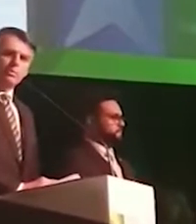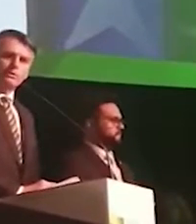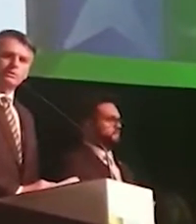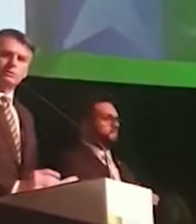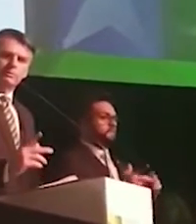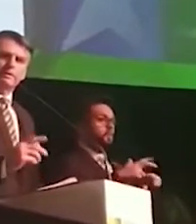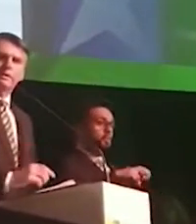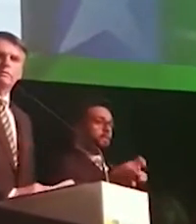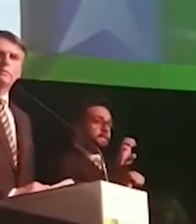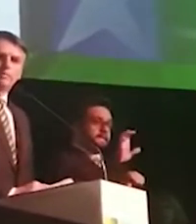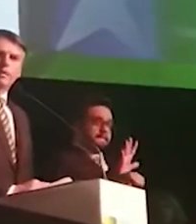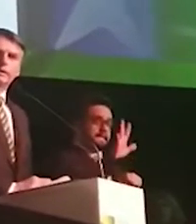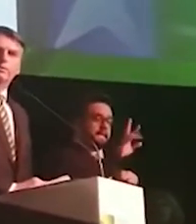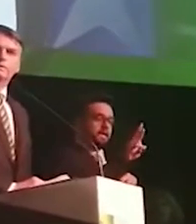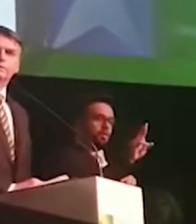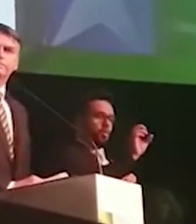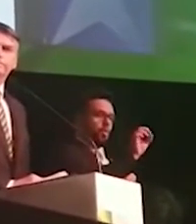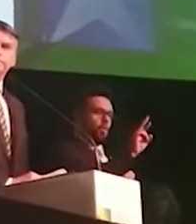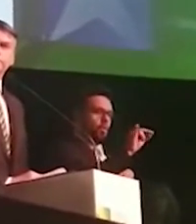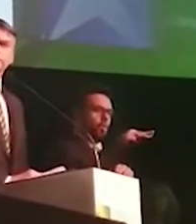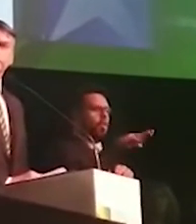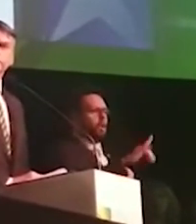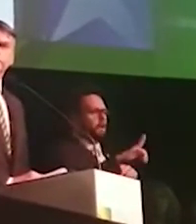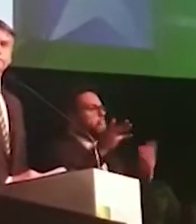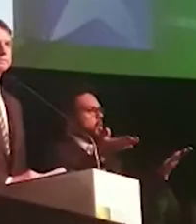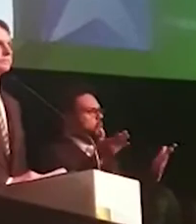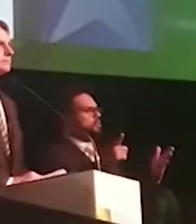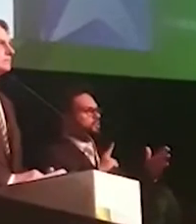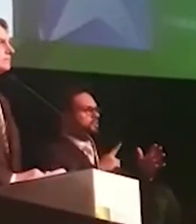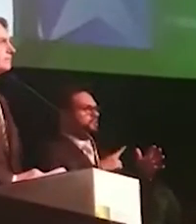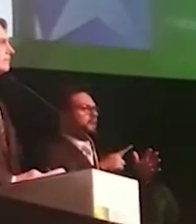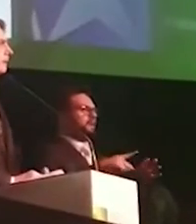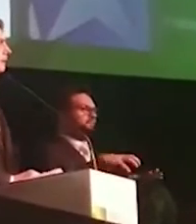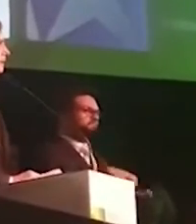Roraima hoje, se não me engano, importa arroz.